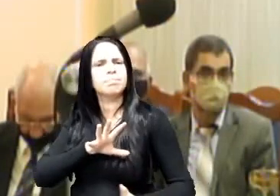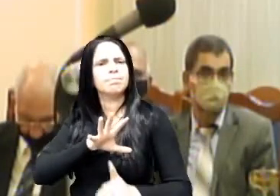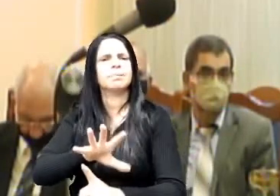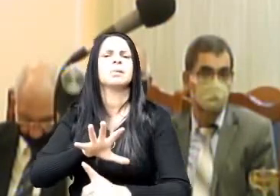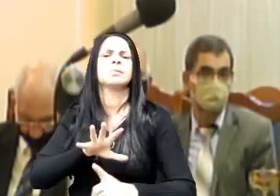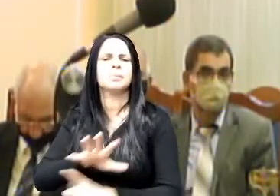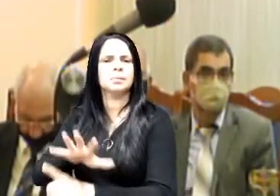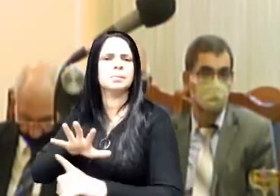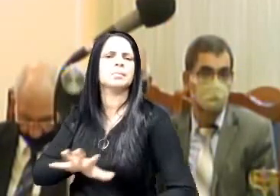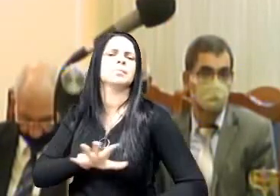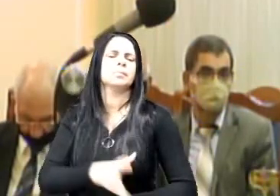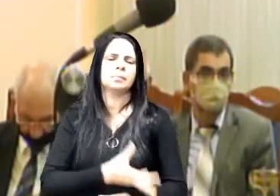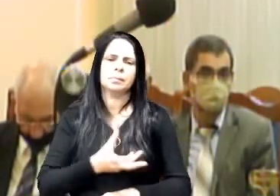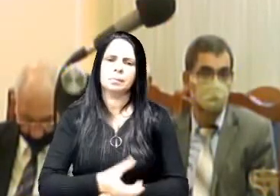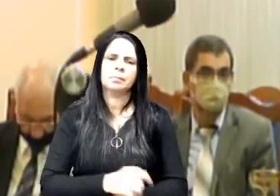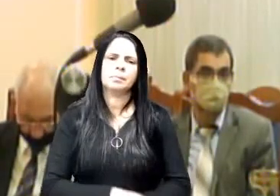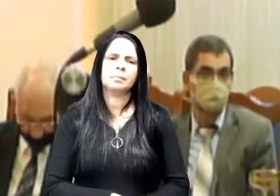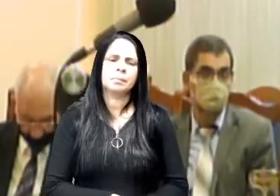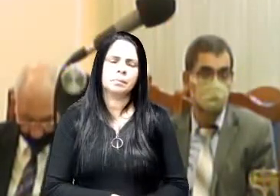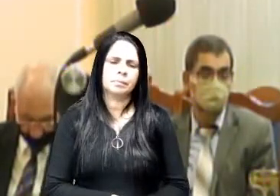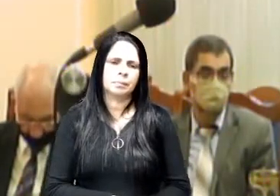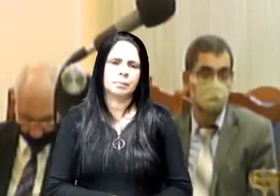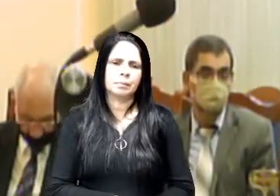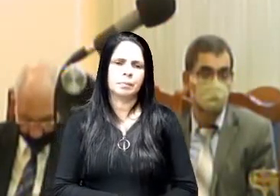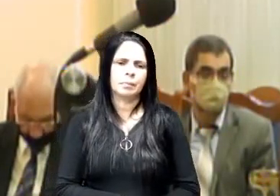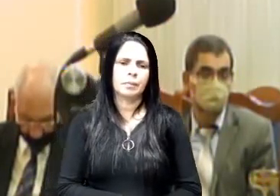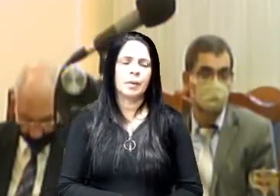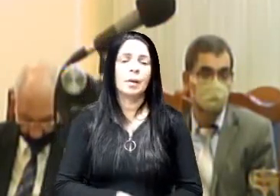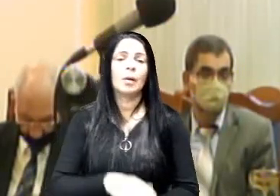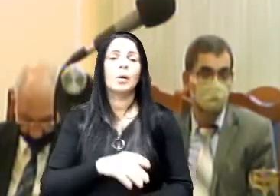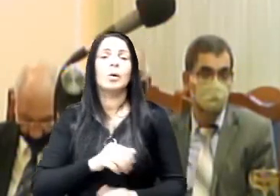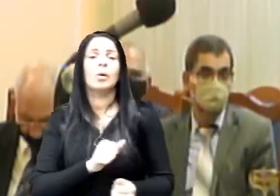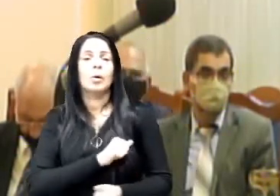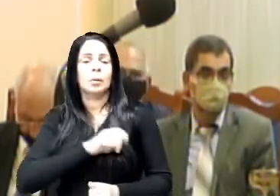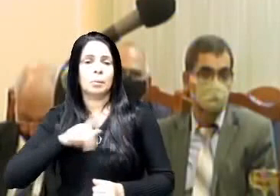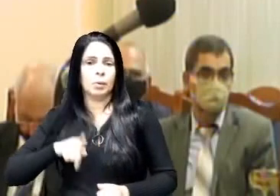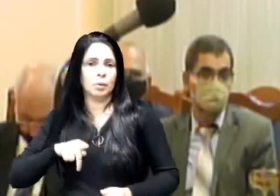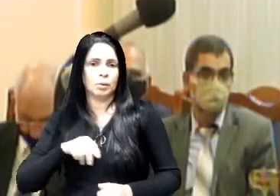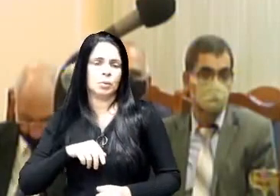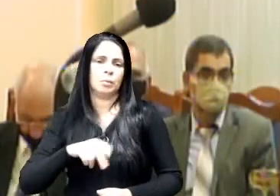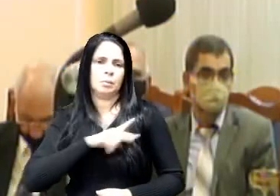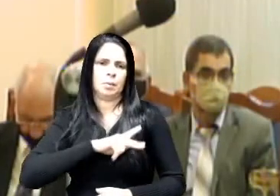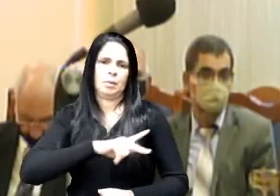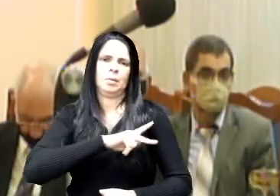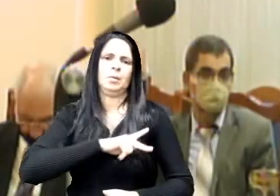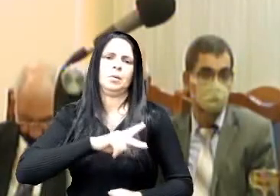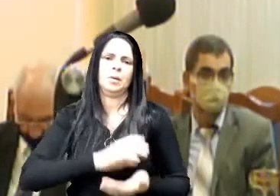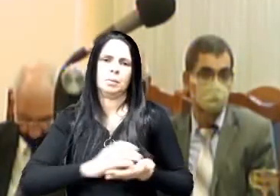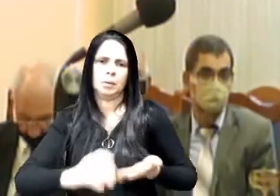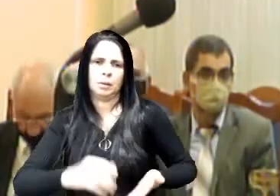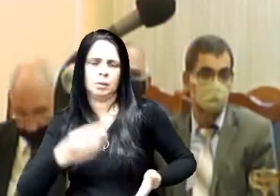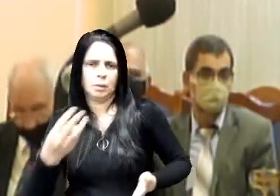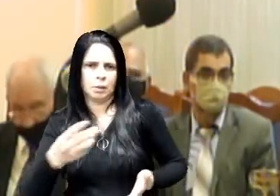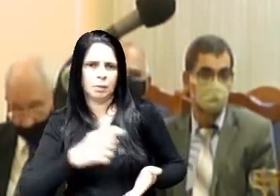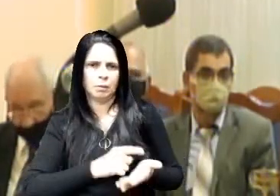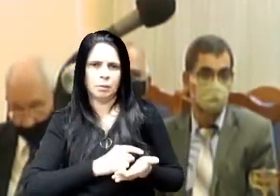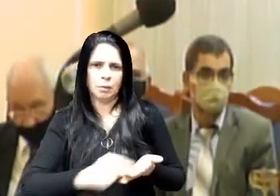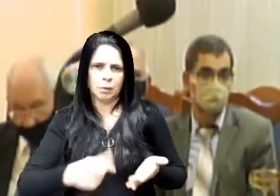O apóstolo Paulo, 2 Timóteo, capítulo 3, versículo 12, ele vai dizer para nós que todo